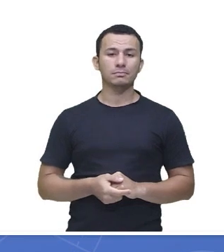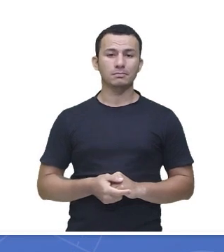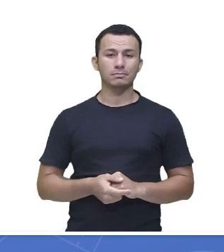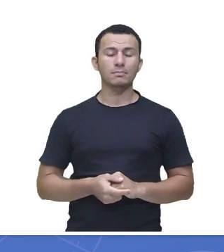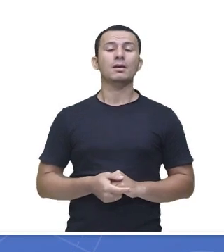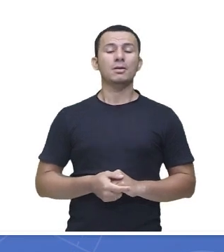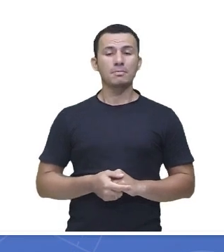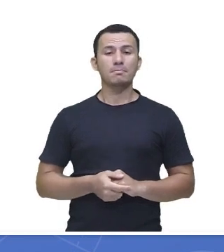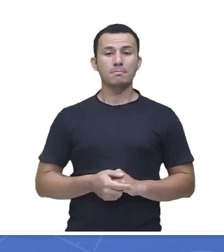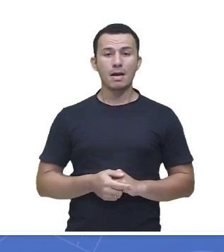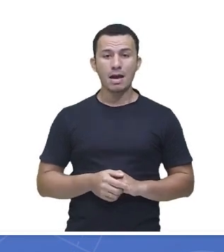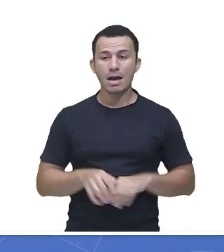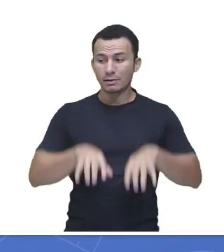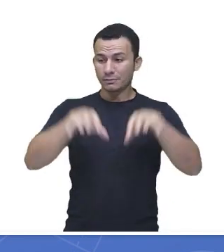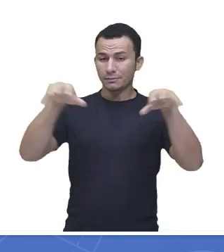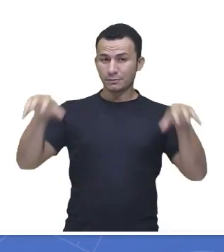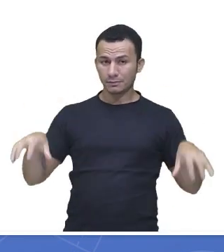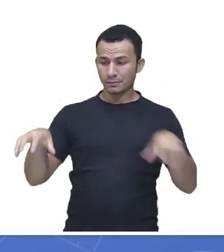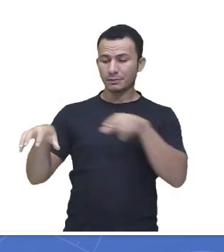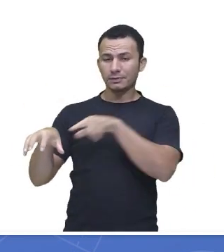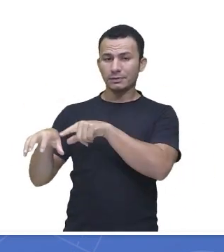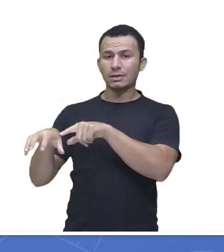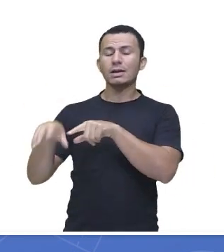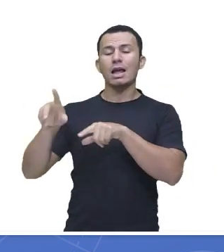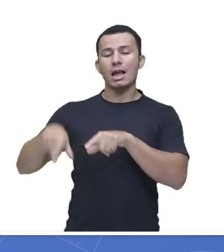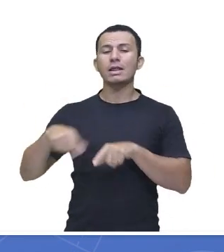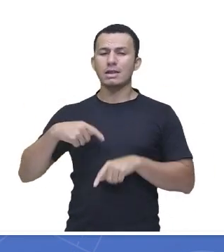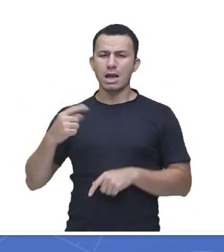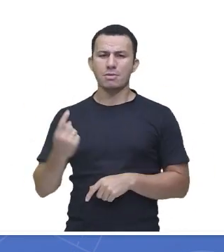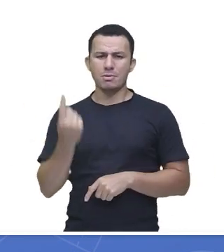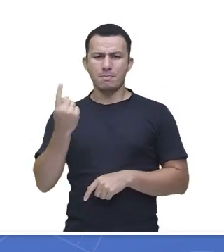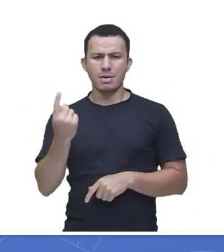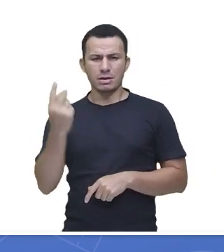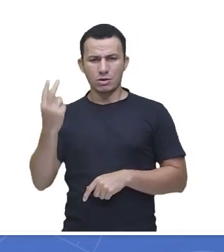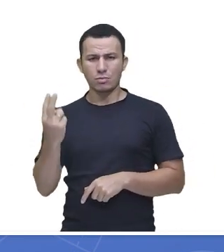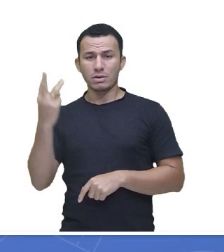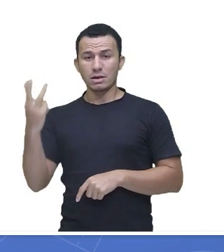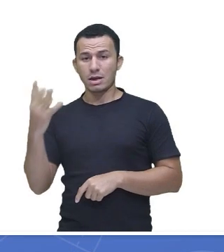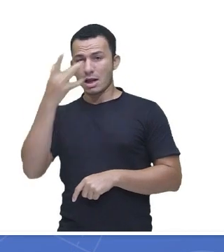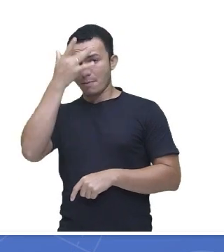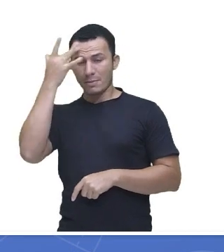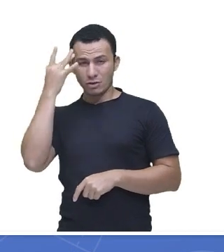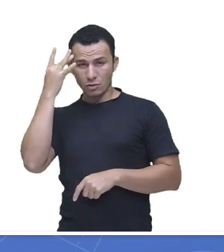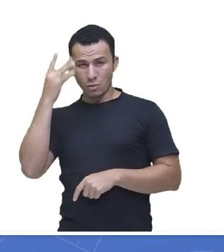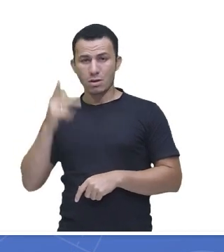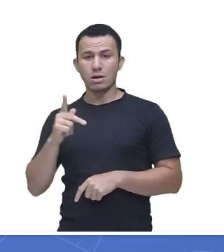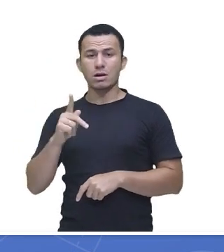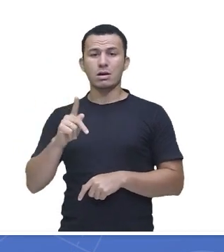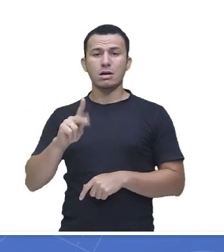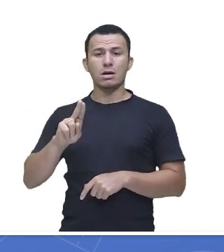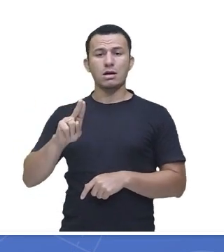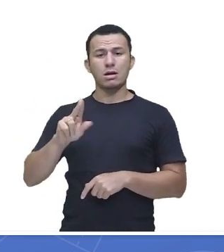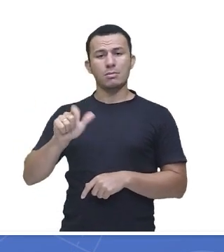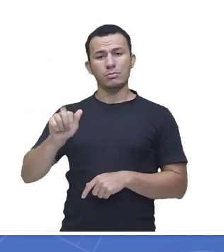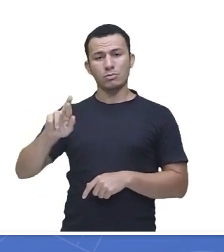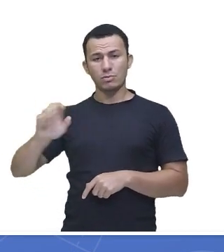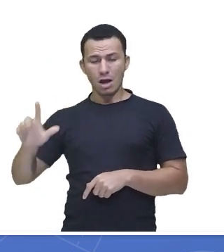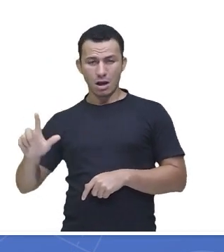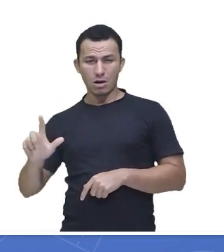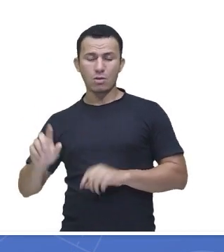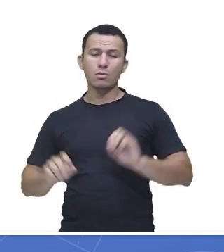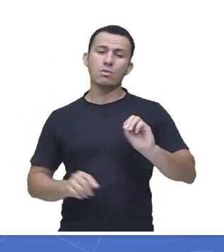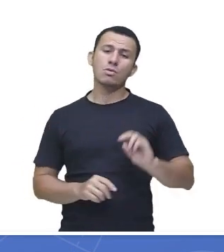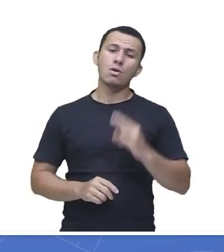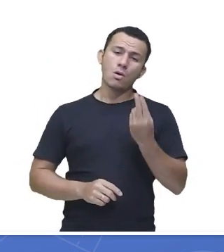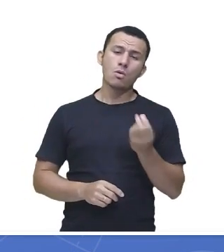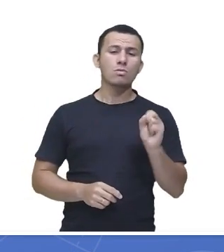2 situações eles estão indicando as pessoas do discurso, primeira, segunda, terceira pessoa do plural e do singular, tá bom? E aí,